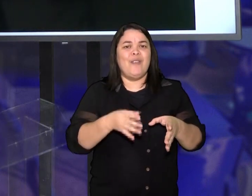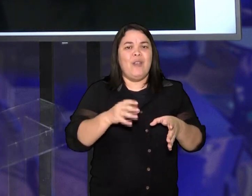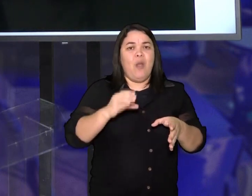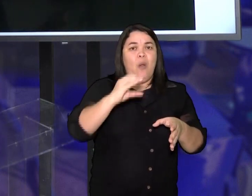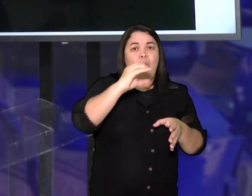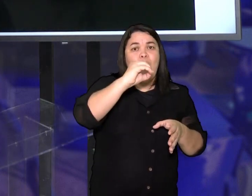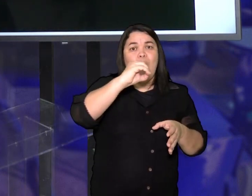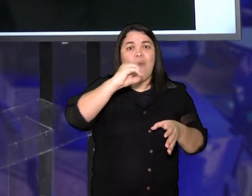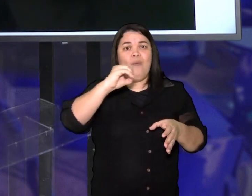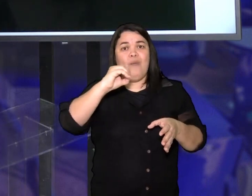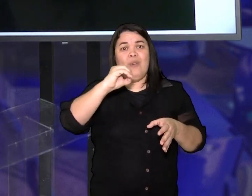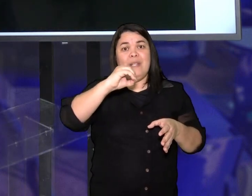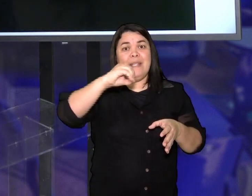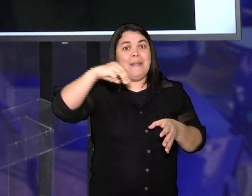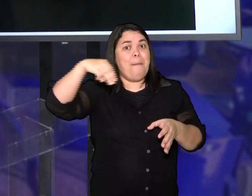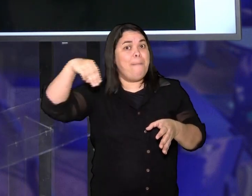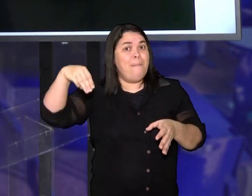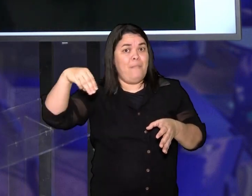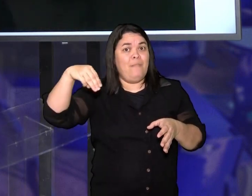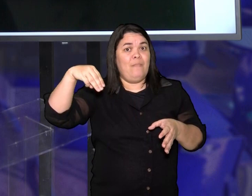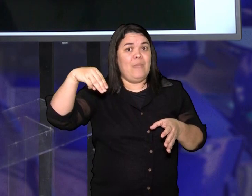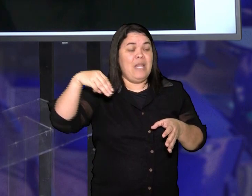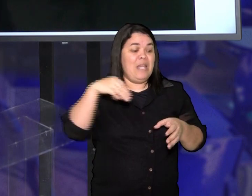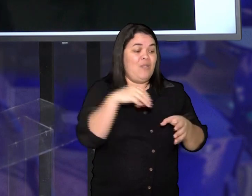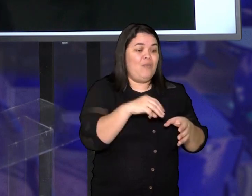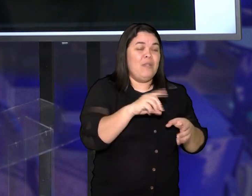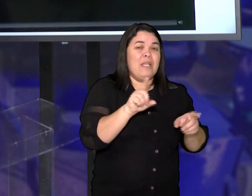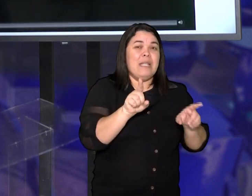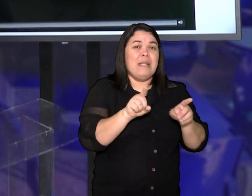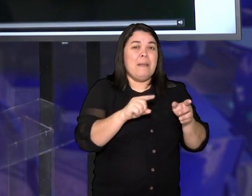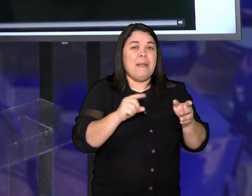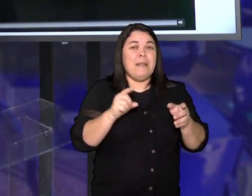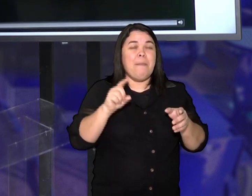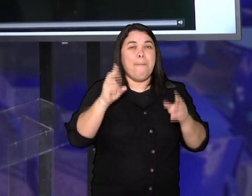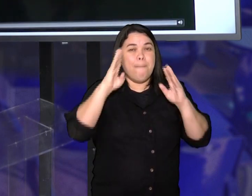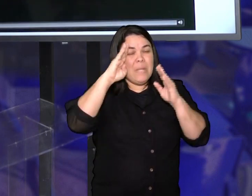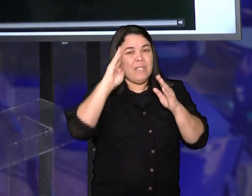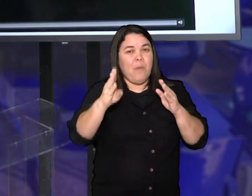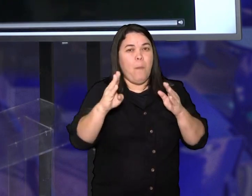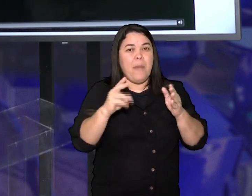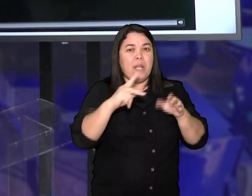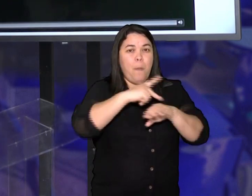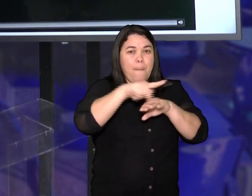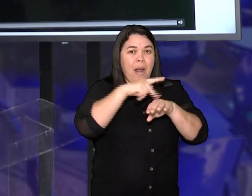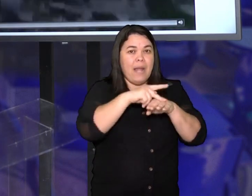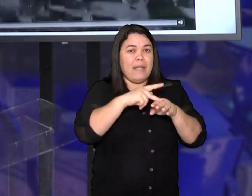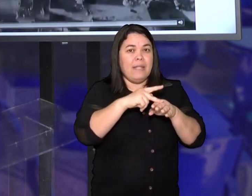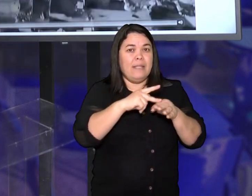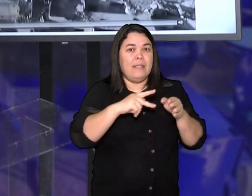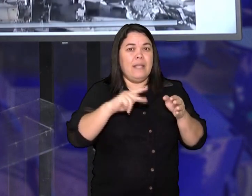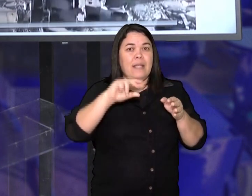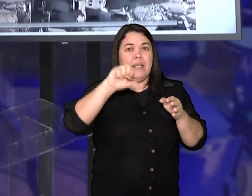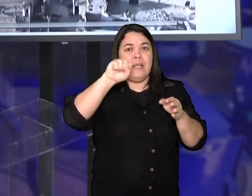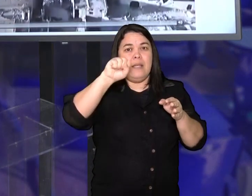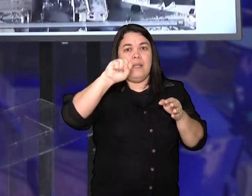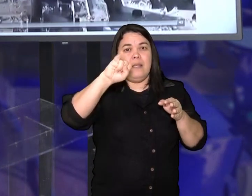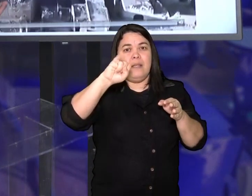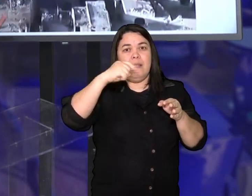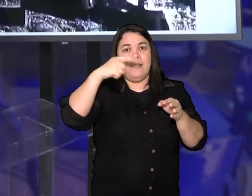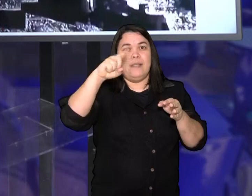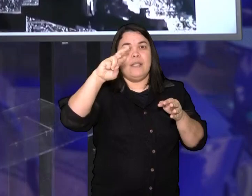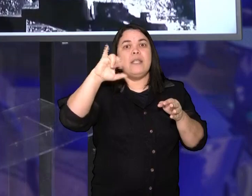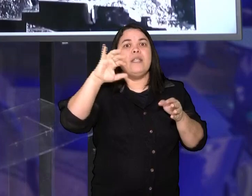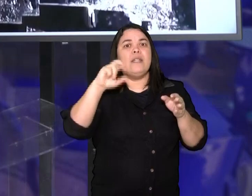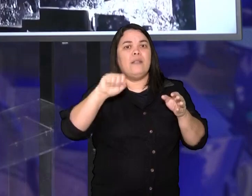nesse vídeo que eu vou passar aqui para vocês, né, para vocês entenderem exatamente por que acontece